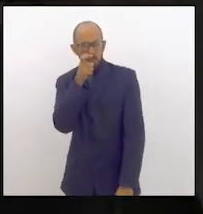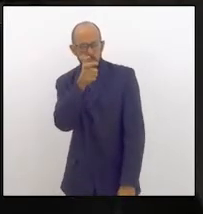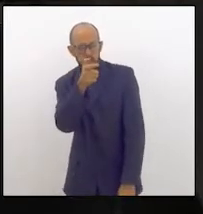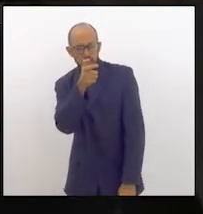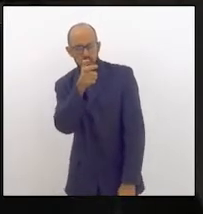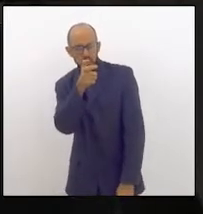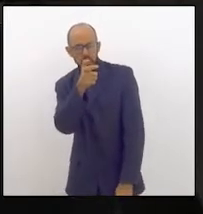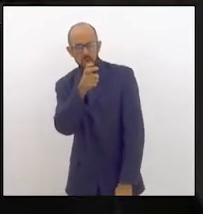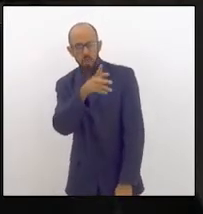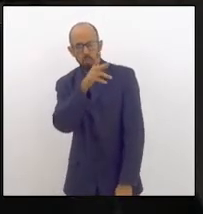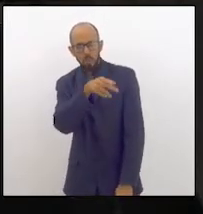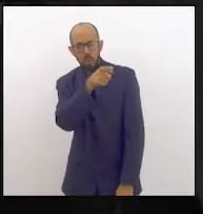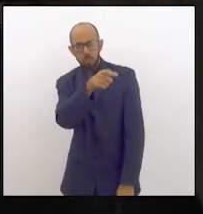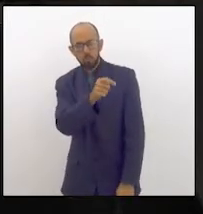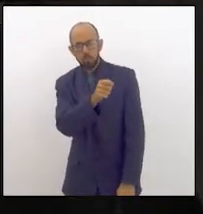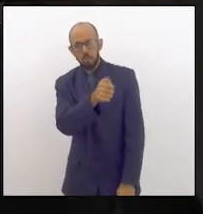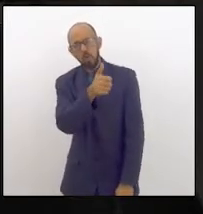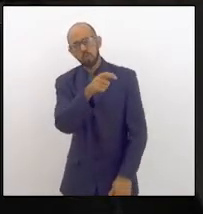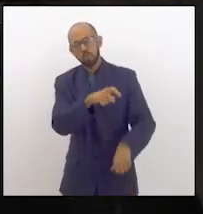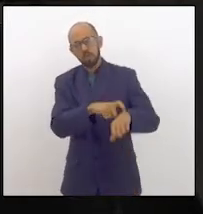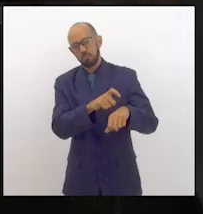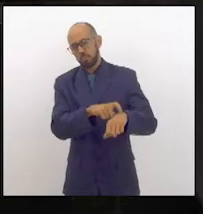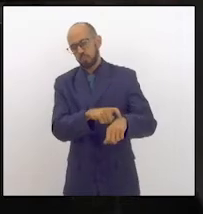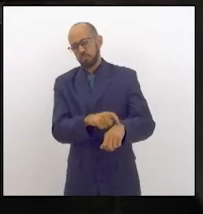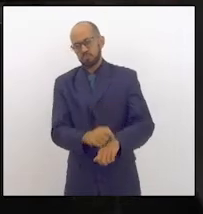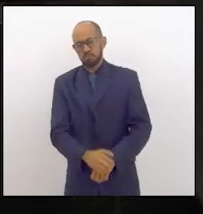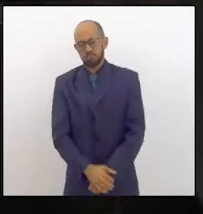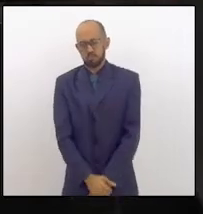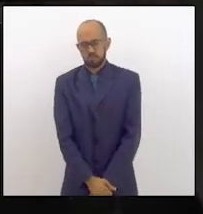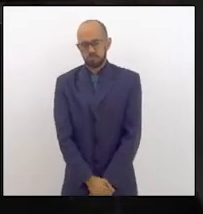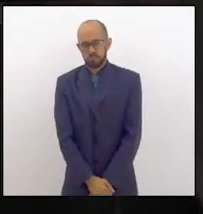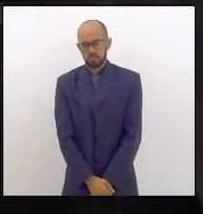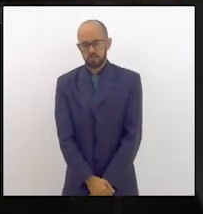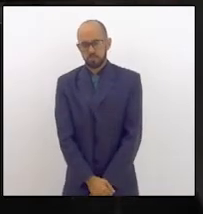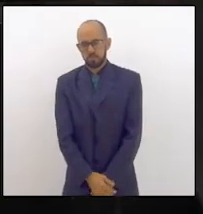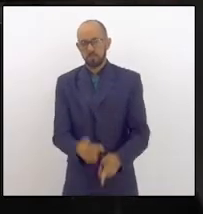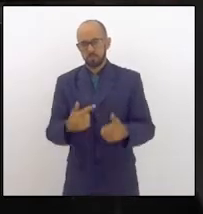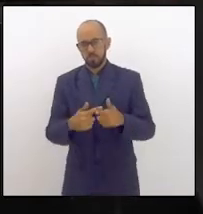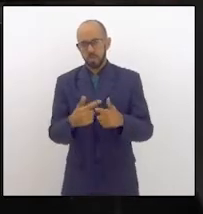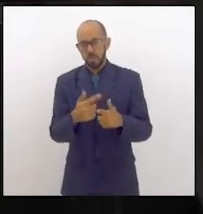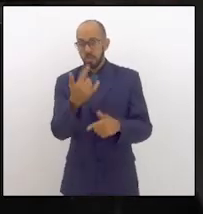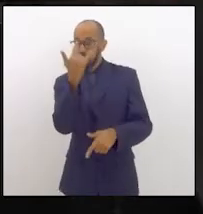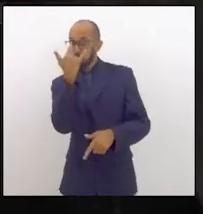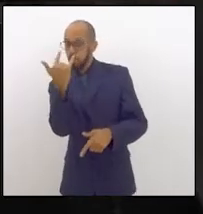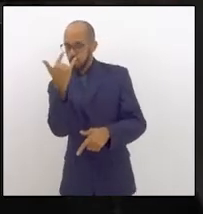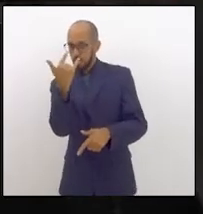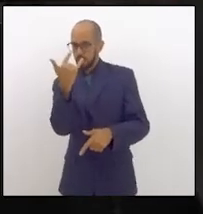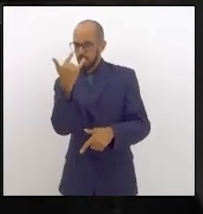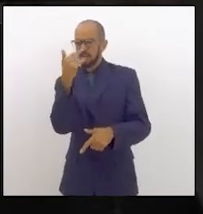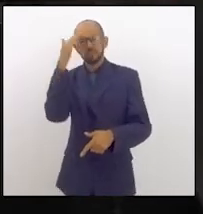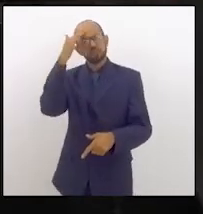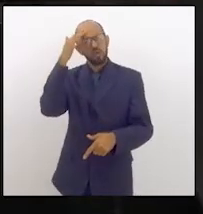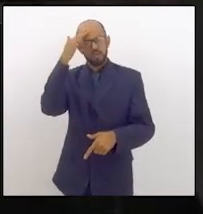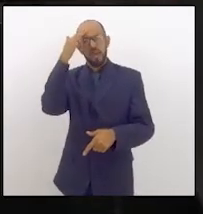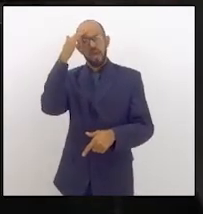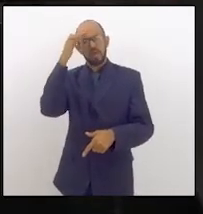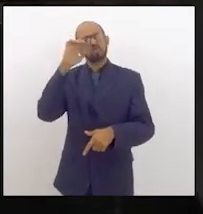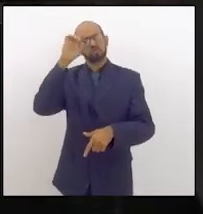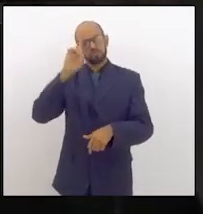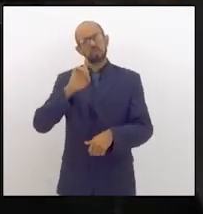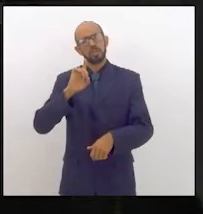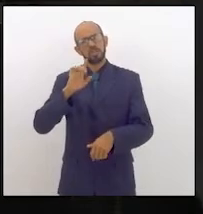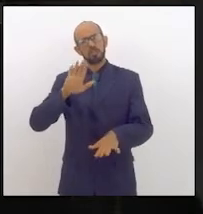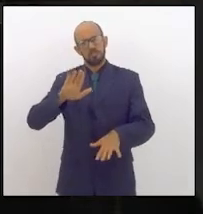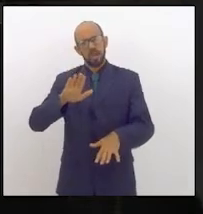gigantesca em tão pouco tempo é porque é uma ambição sonhar todo mundo tem o direito de sonhar